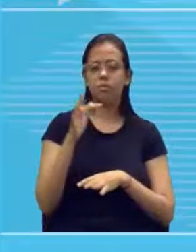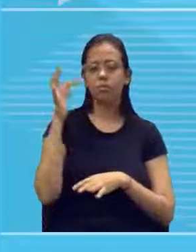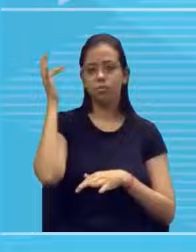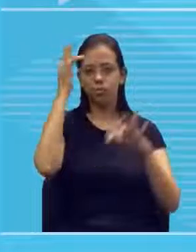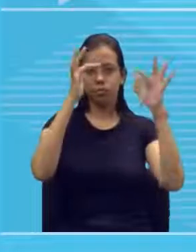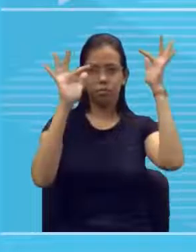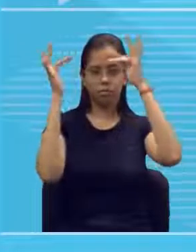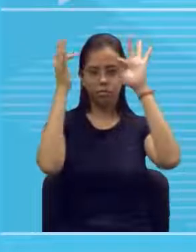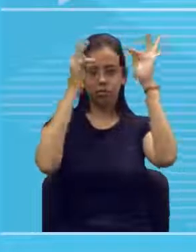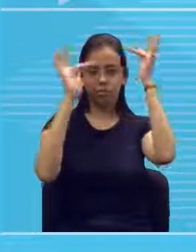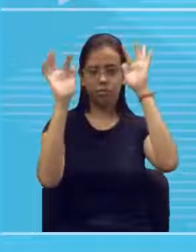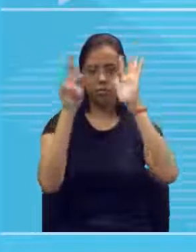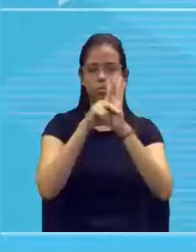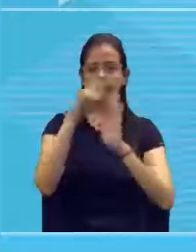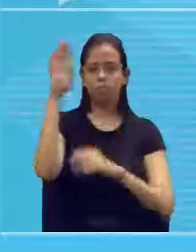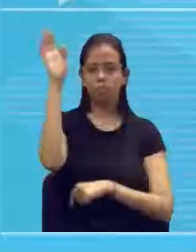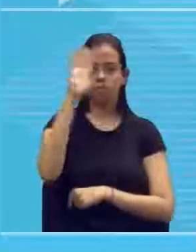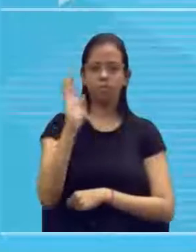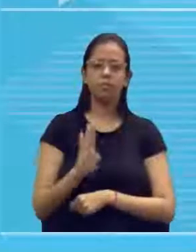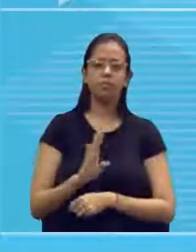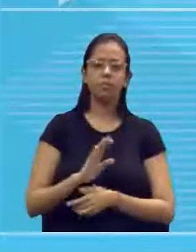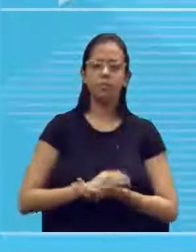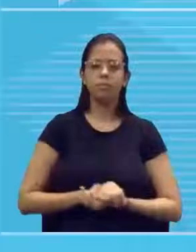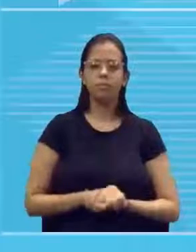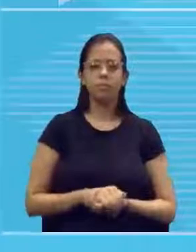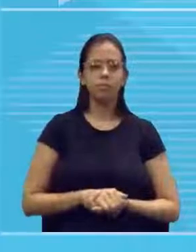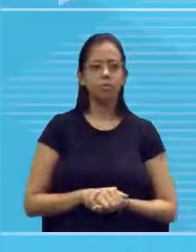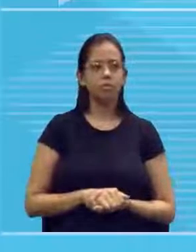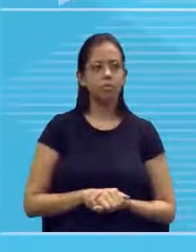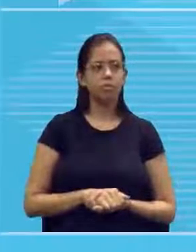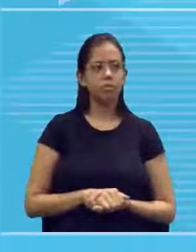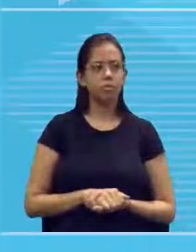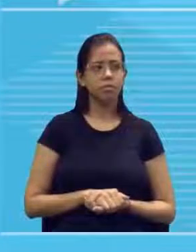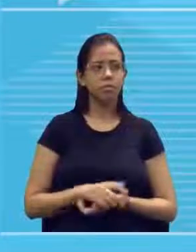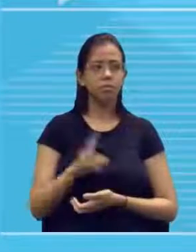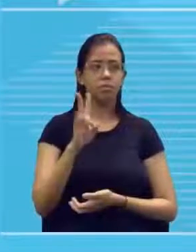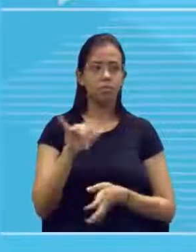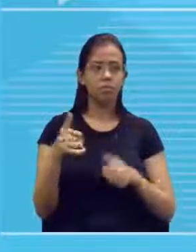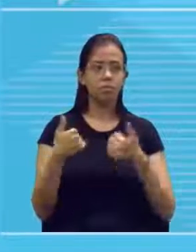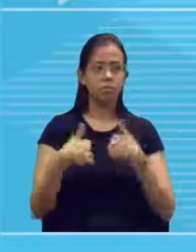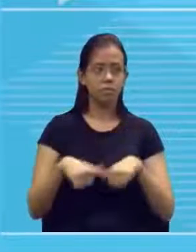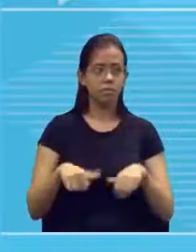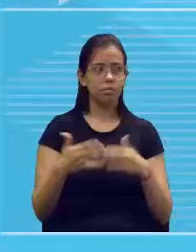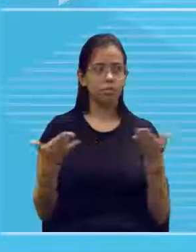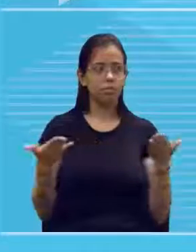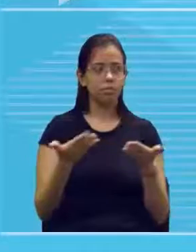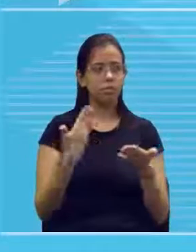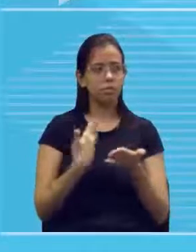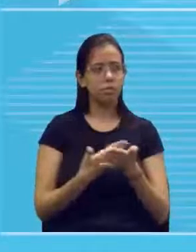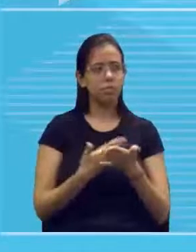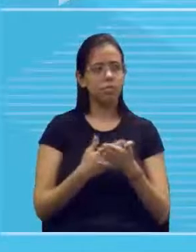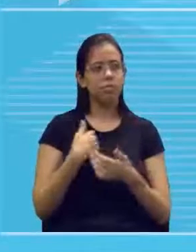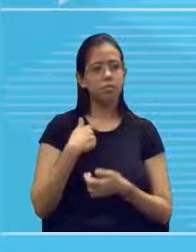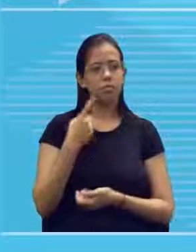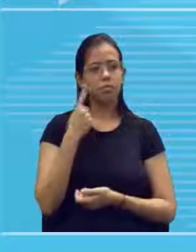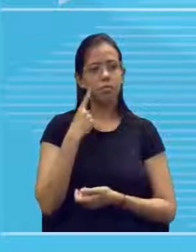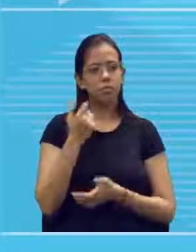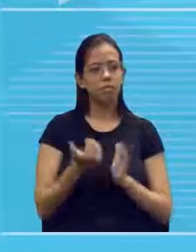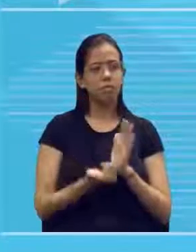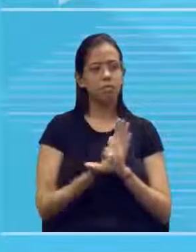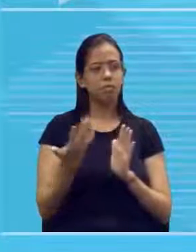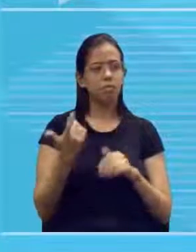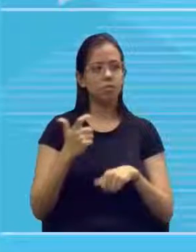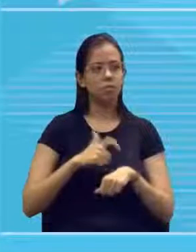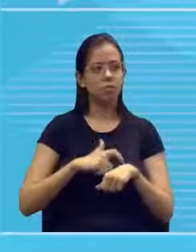filosofia brasileira então vou fazer o seguinte vai ficar e é sala deixa eu ver quanto tempo de leitura